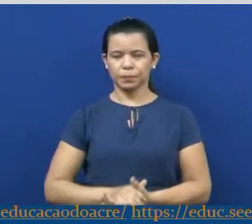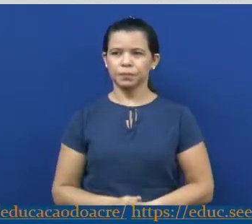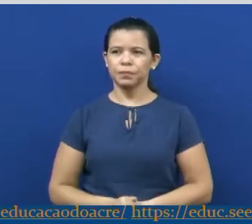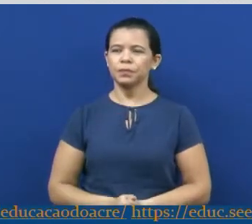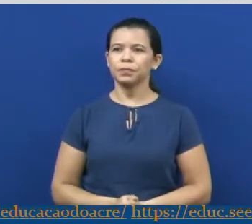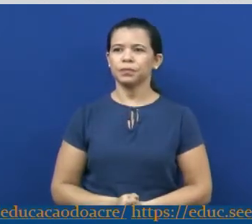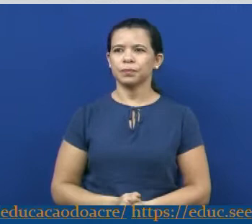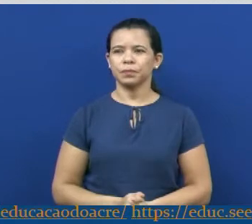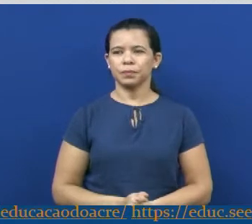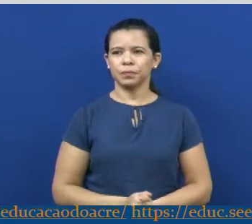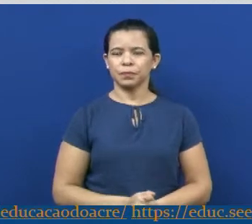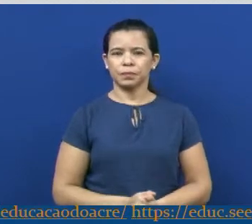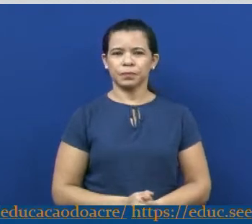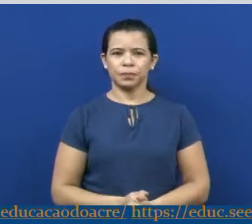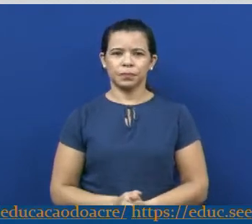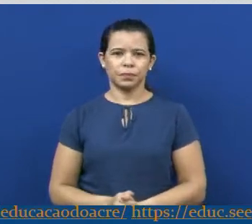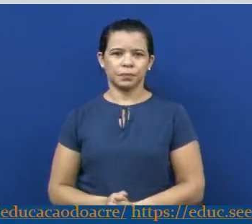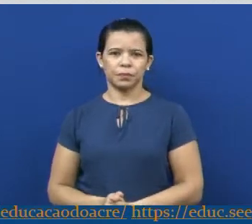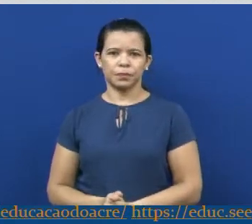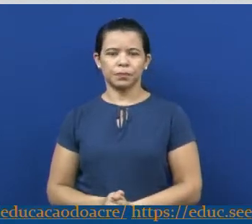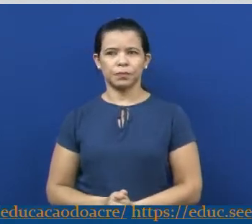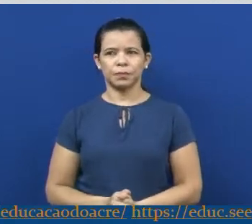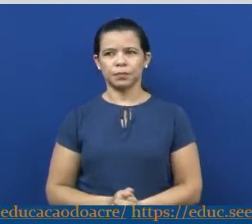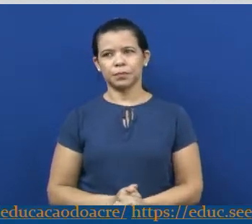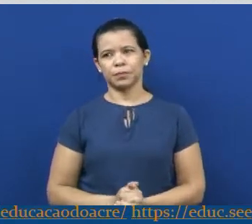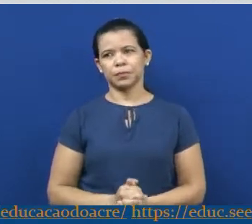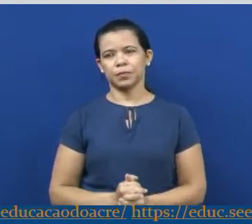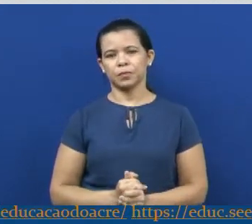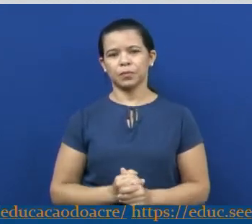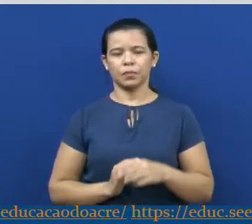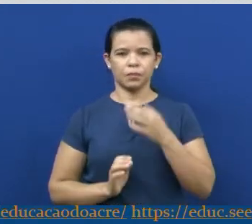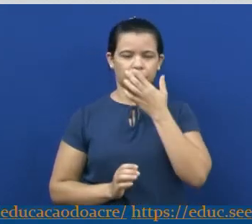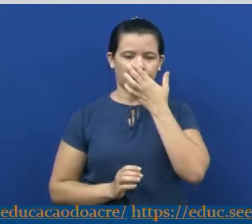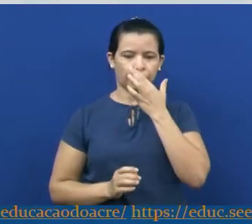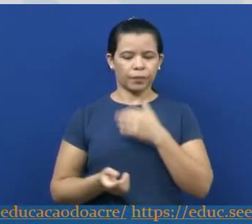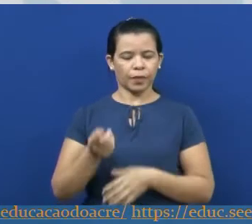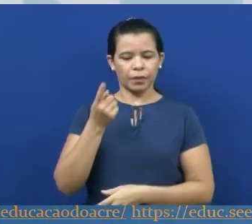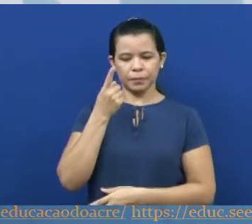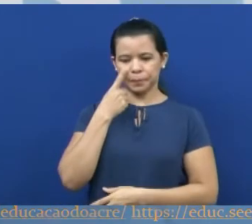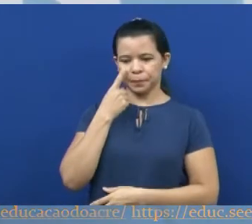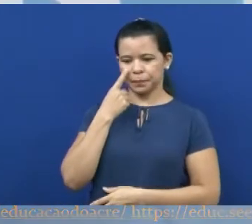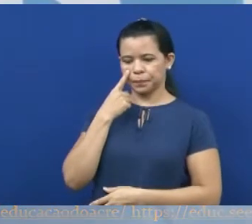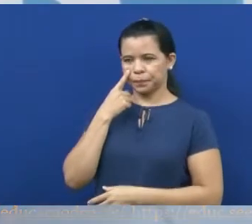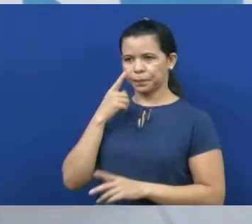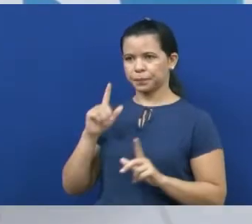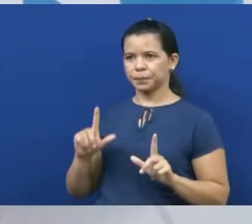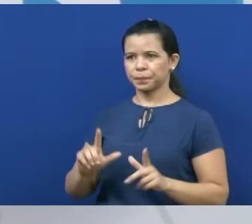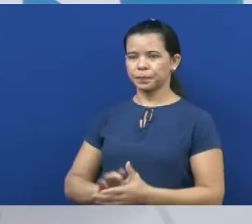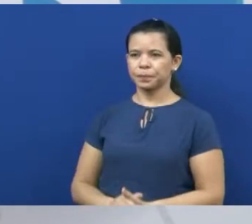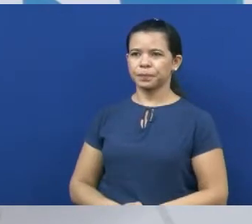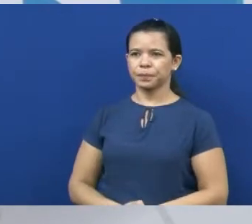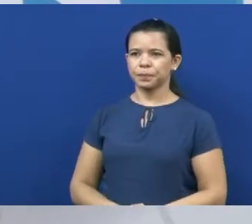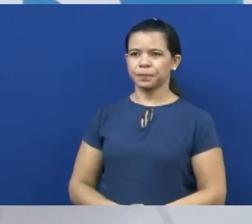A representação gráfica da função logarítmica. Vem aqui para mim um pouquinho.